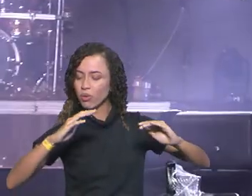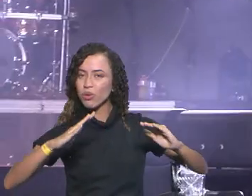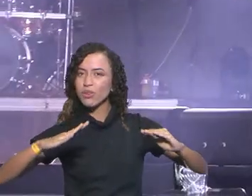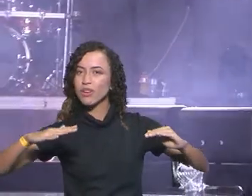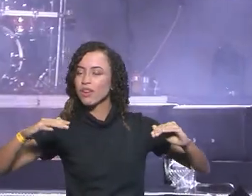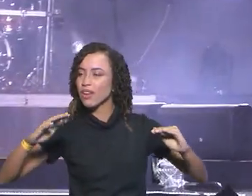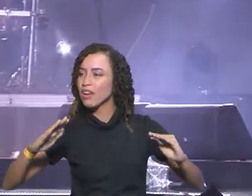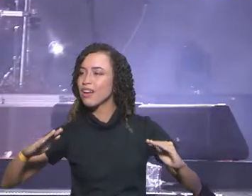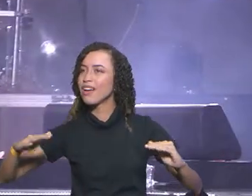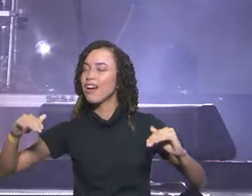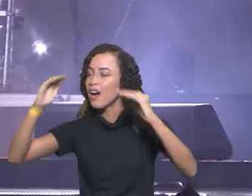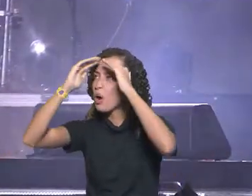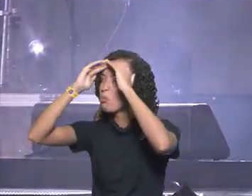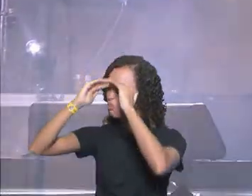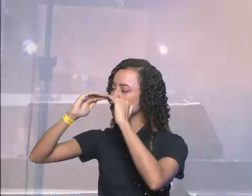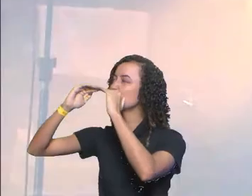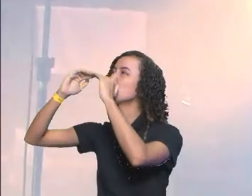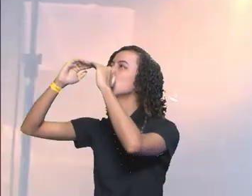limites